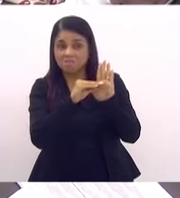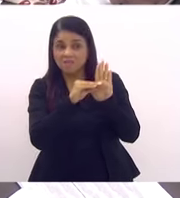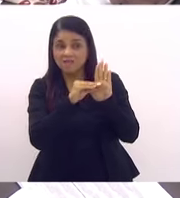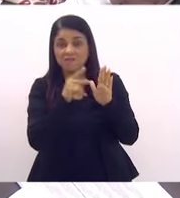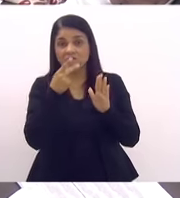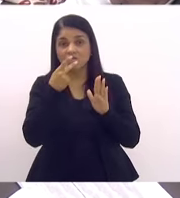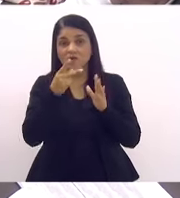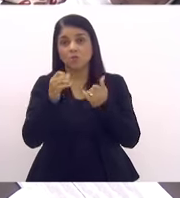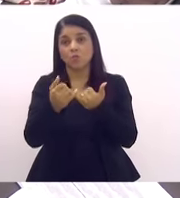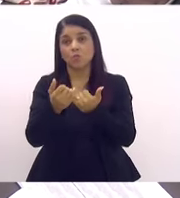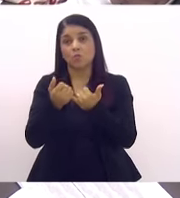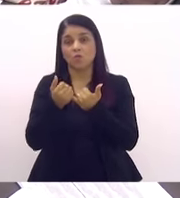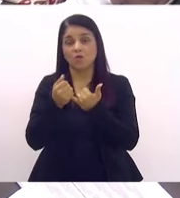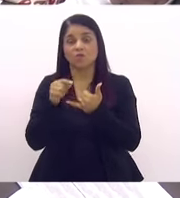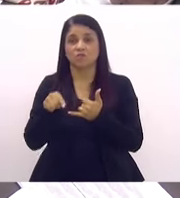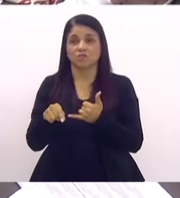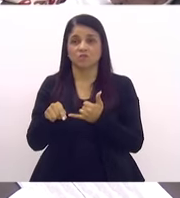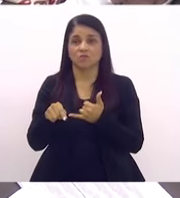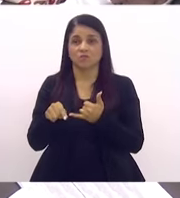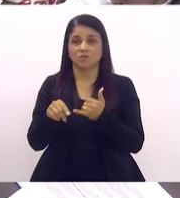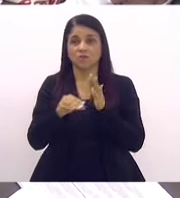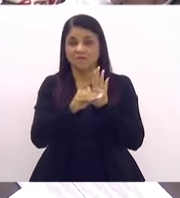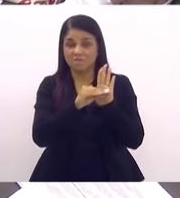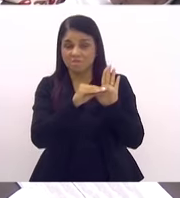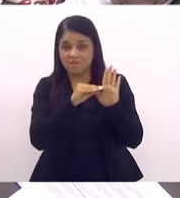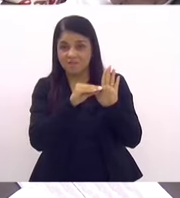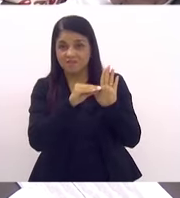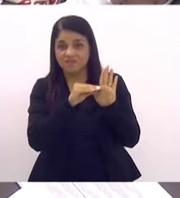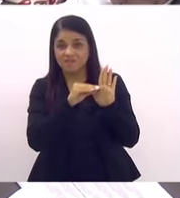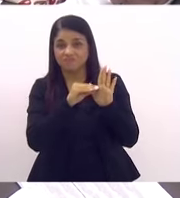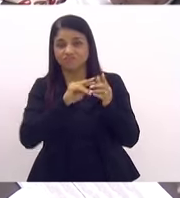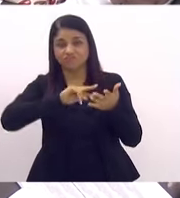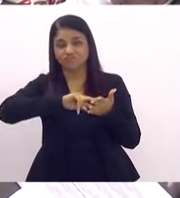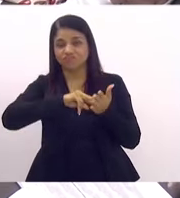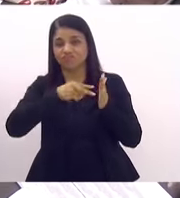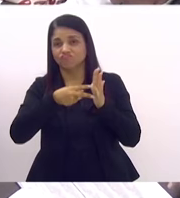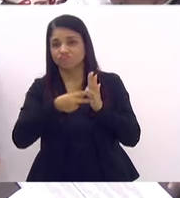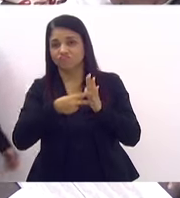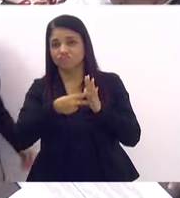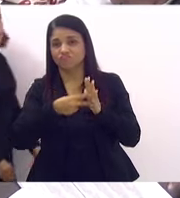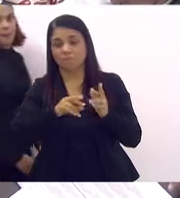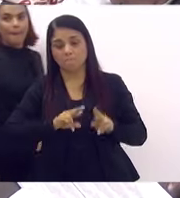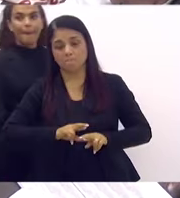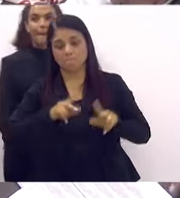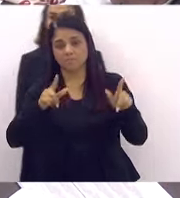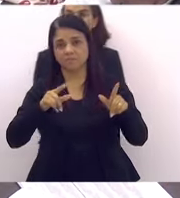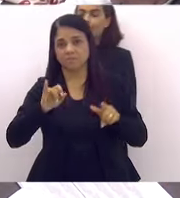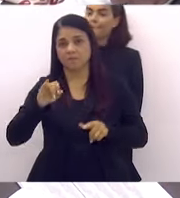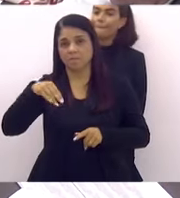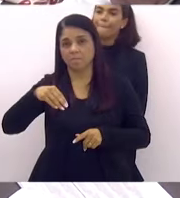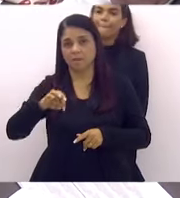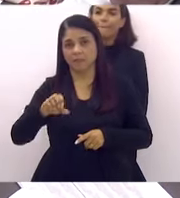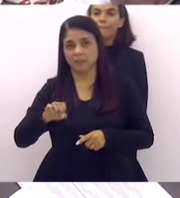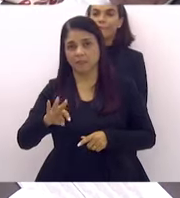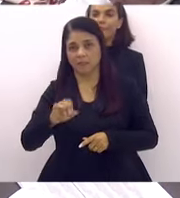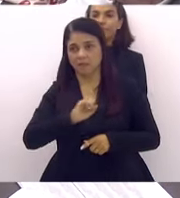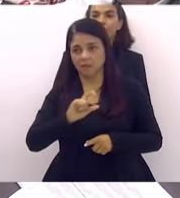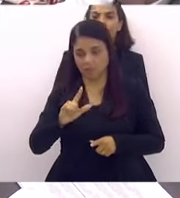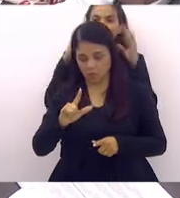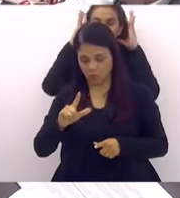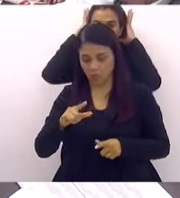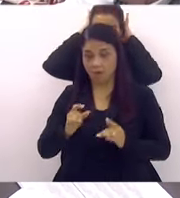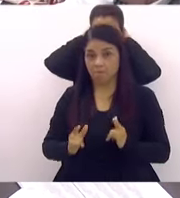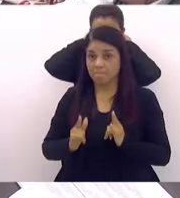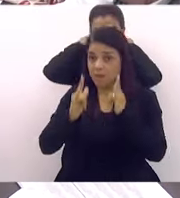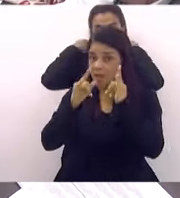imóvel, entende? Aí a gente, por causa da emenda, desvirtuou o sentido do que é patrimônio imaterial, que, na verdade, não é prédio. A gente se